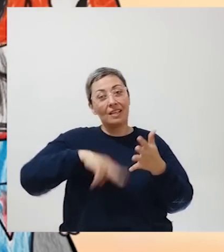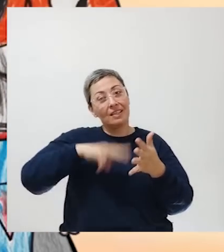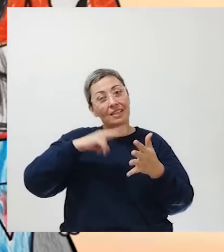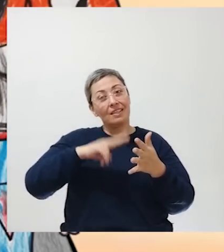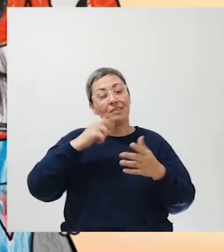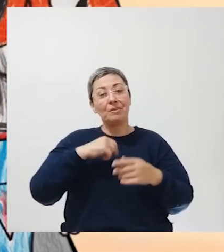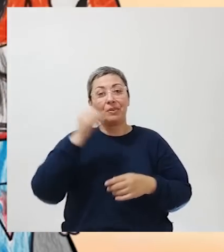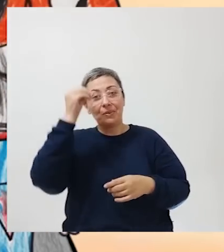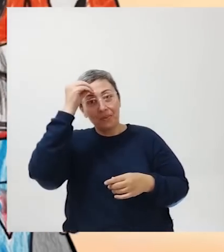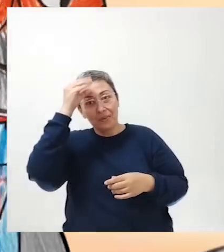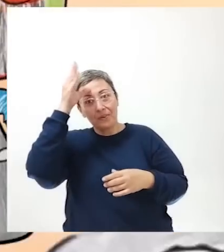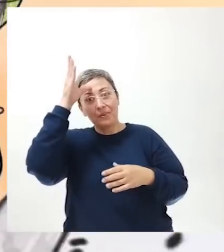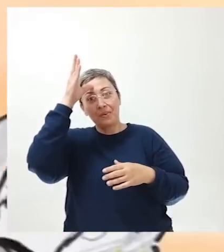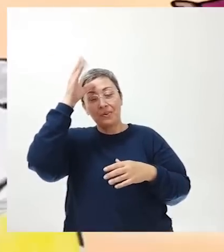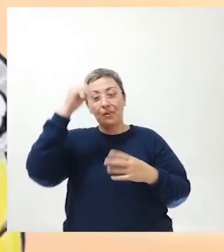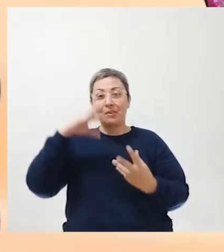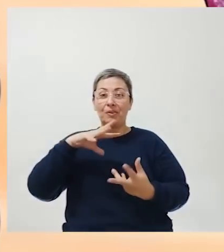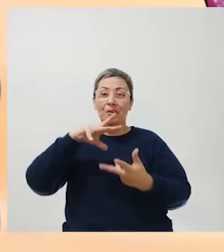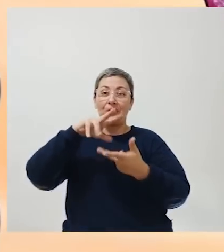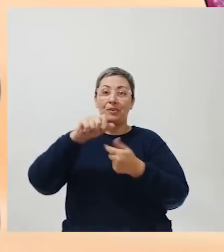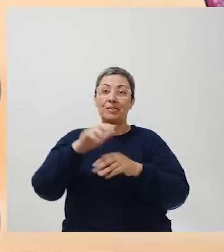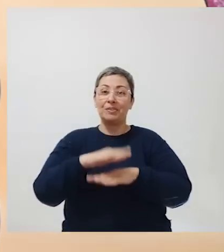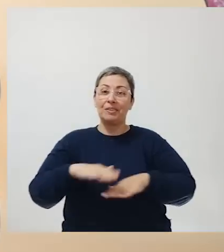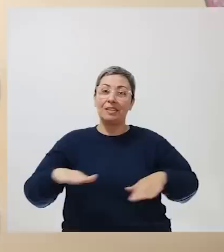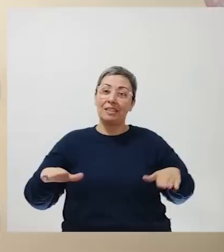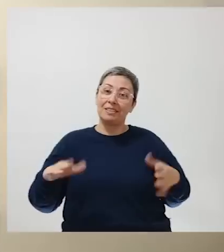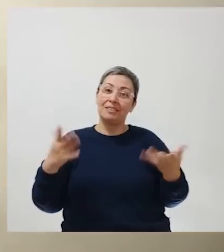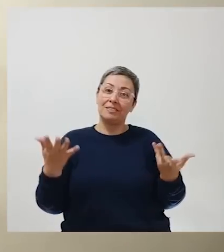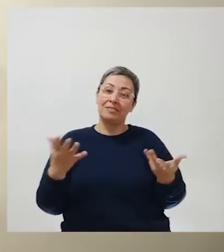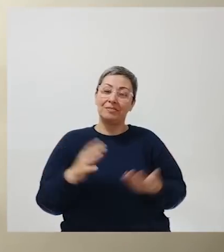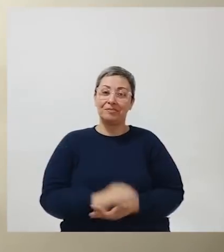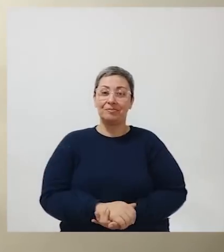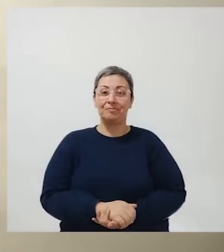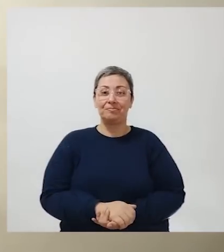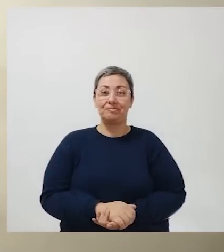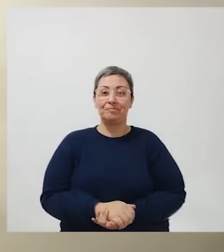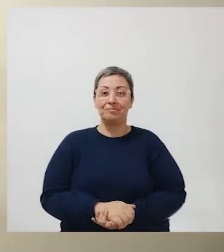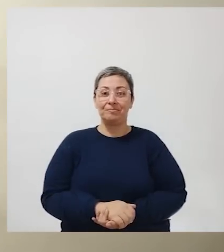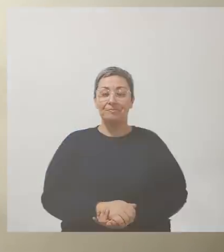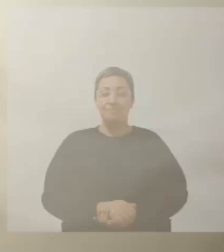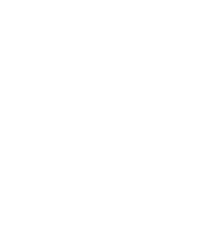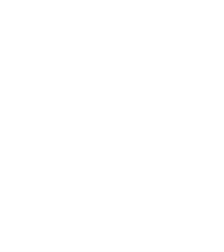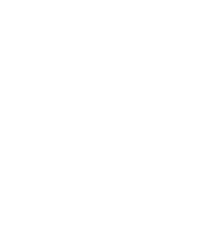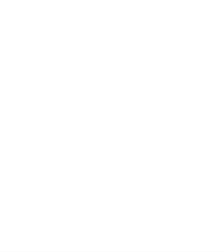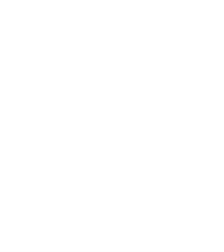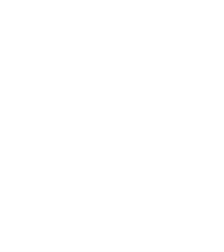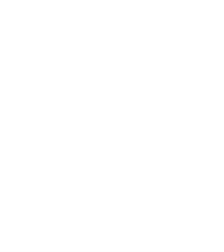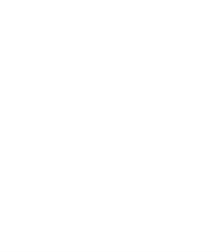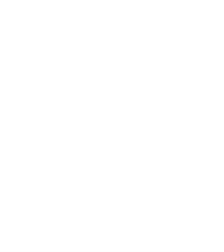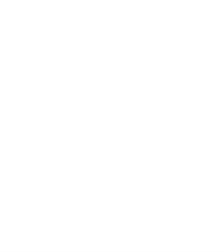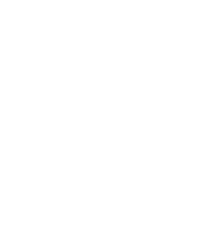leitura e o conhecimento para todas as crianças do mundo.